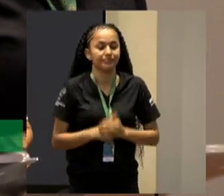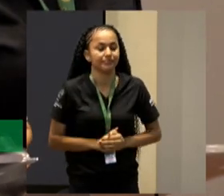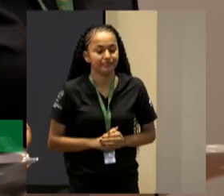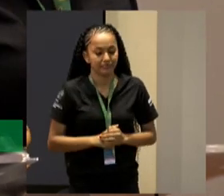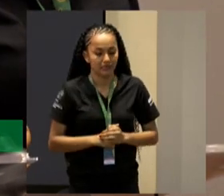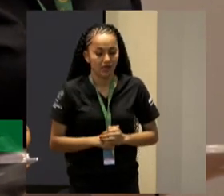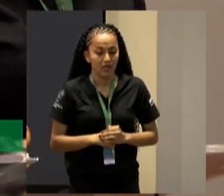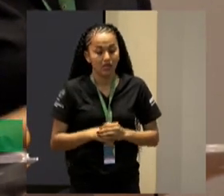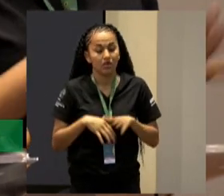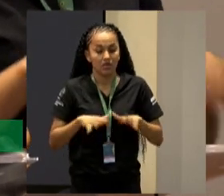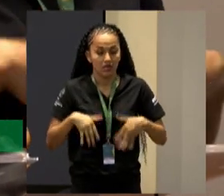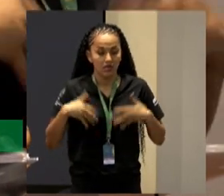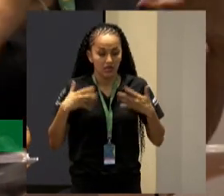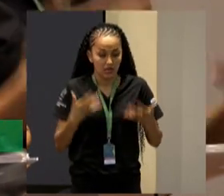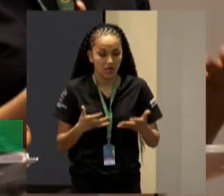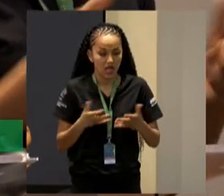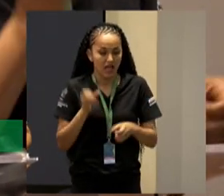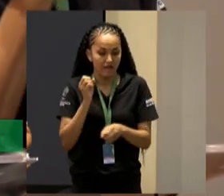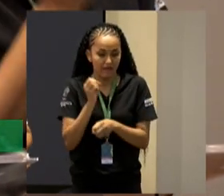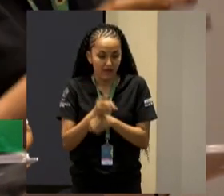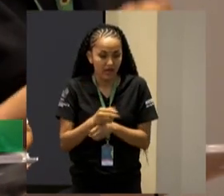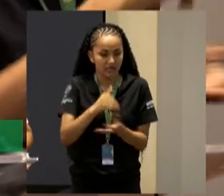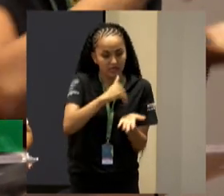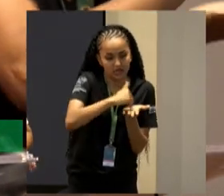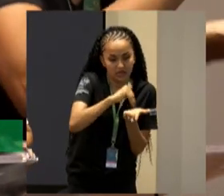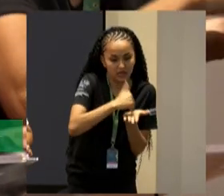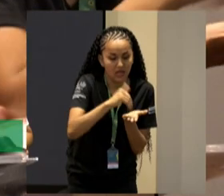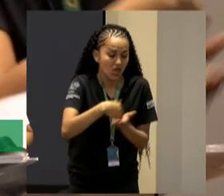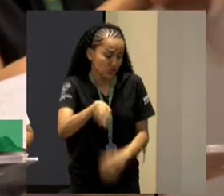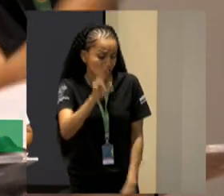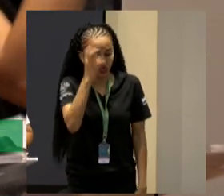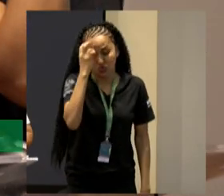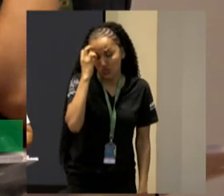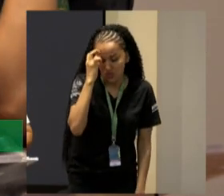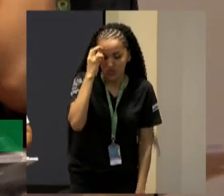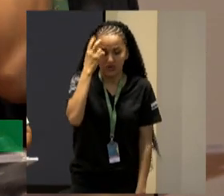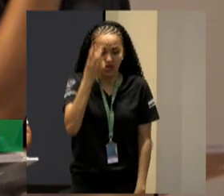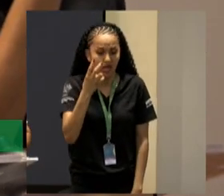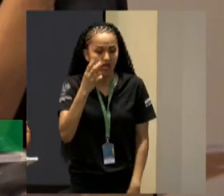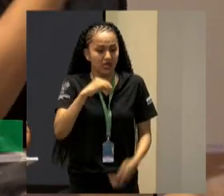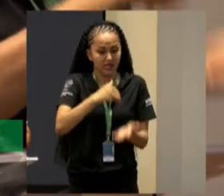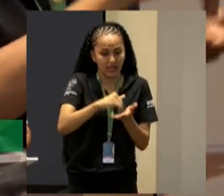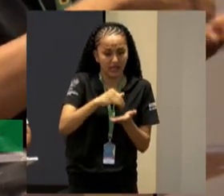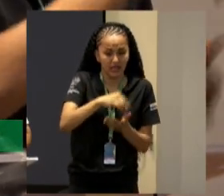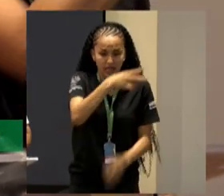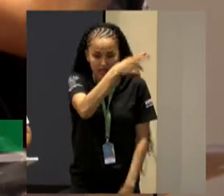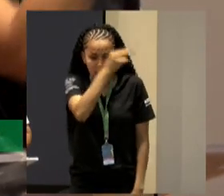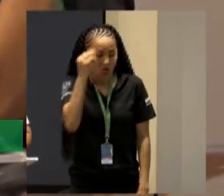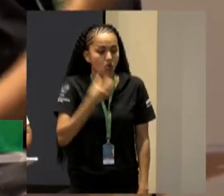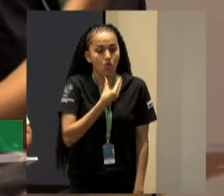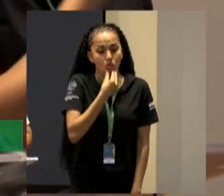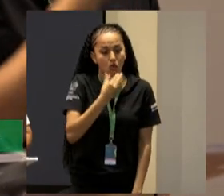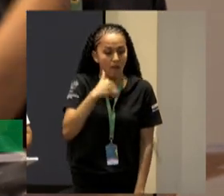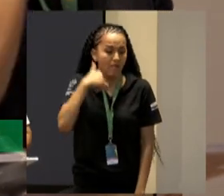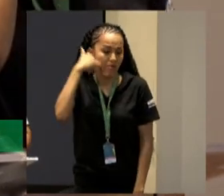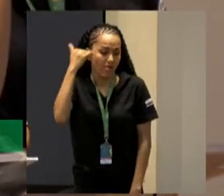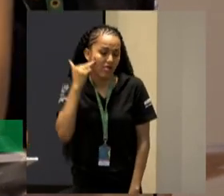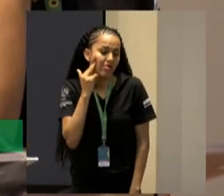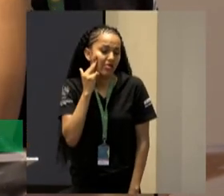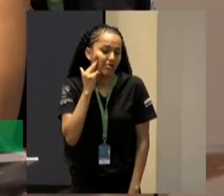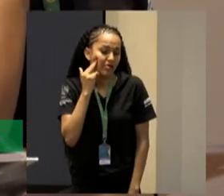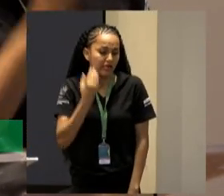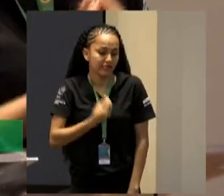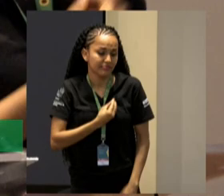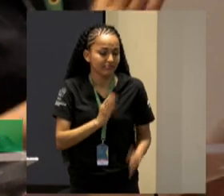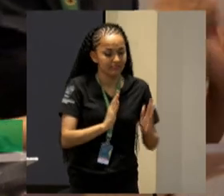transição. Portanto, um cargo que secretário de cultura, secretário municipal, um homem negro que transitou no universo